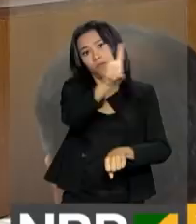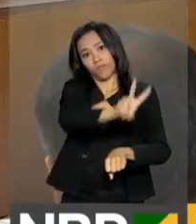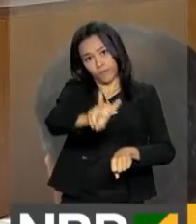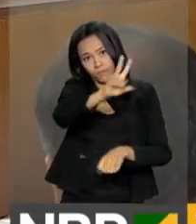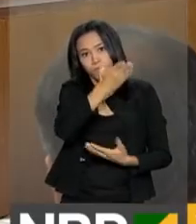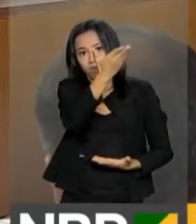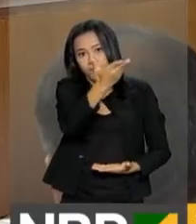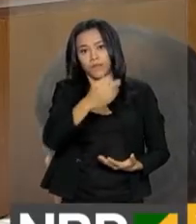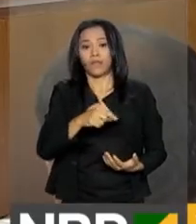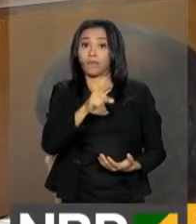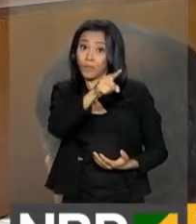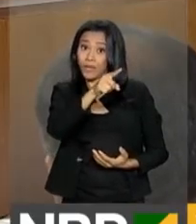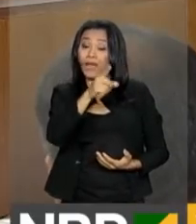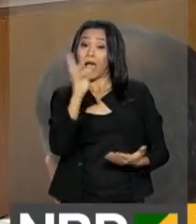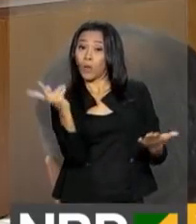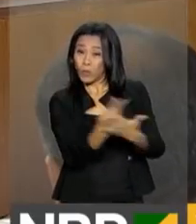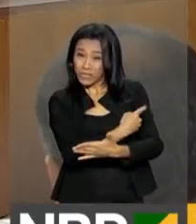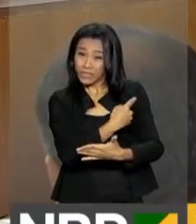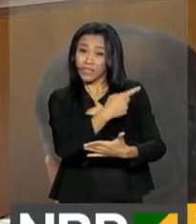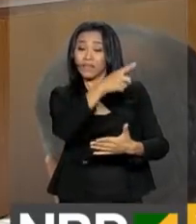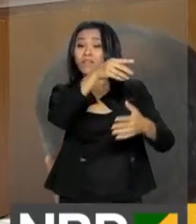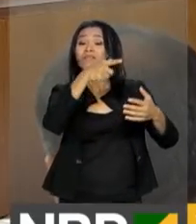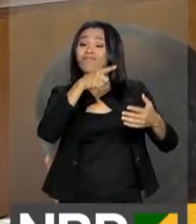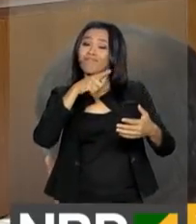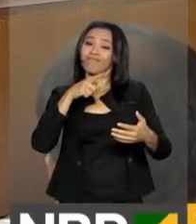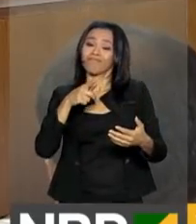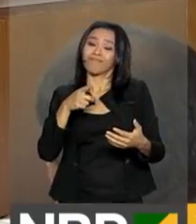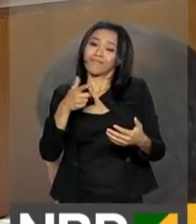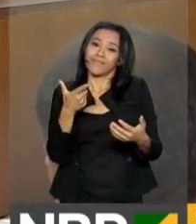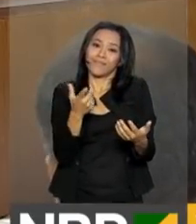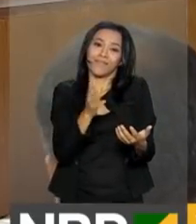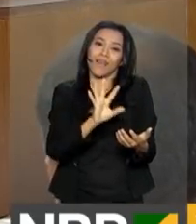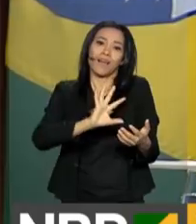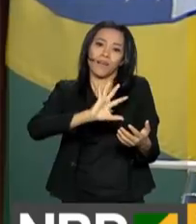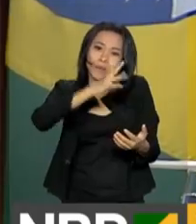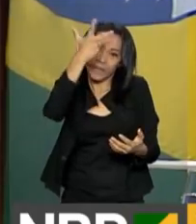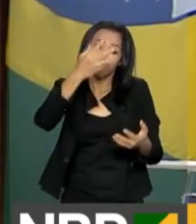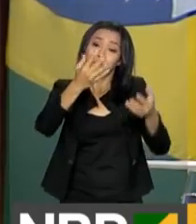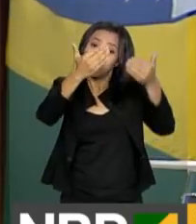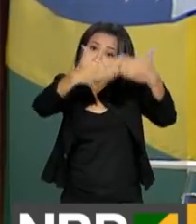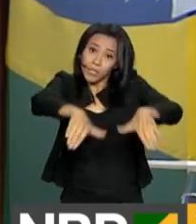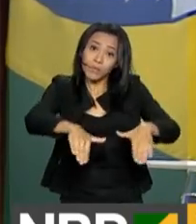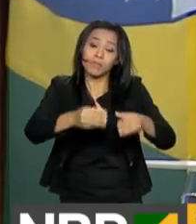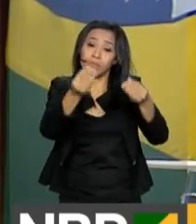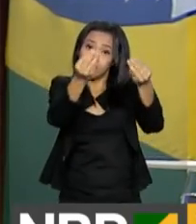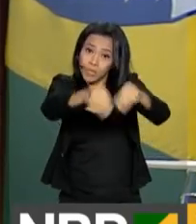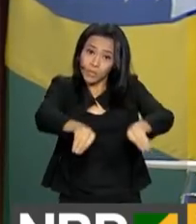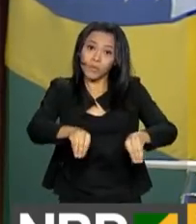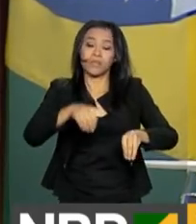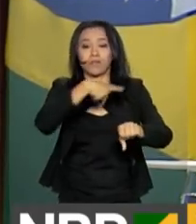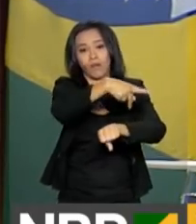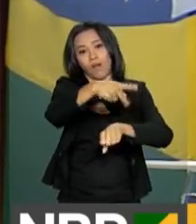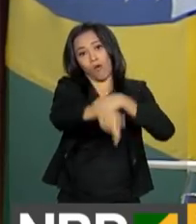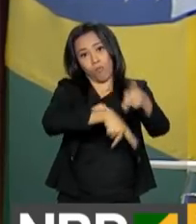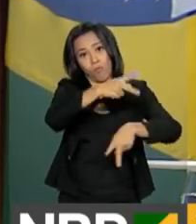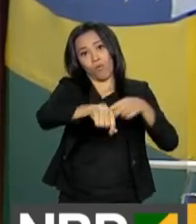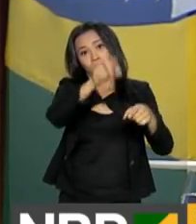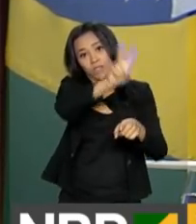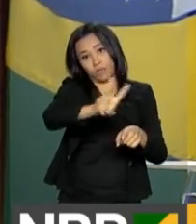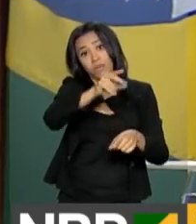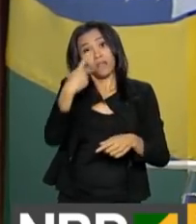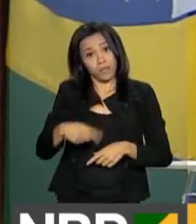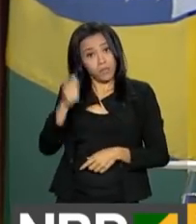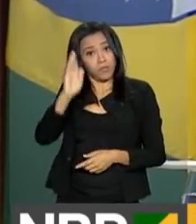ocorrendo causa prejuízos também há o povo revelando e ao povo brasileiro vocês sabem o número de